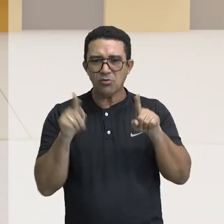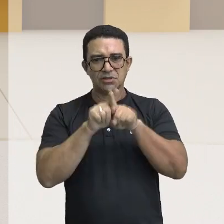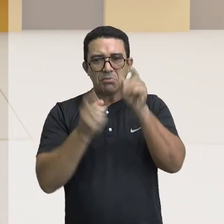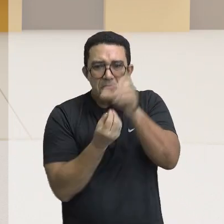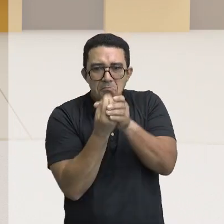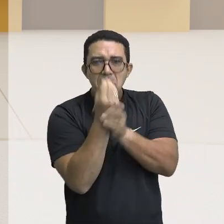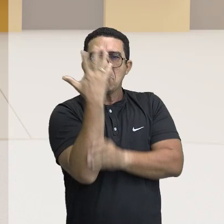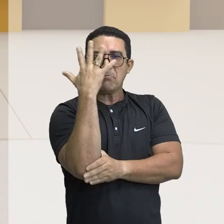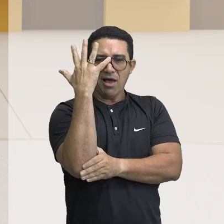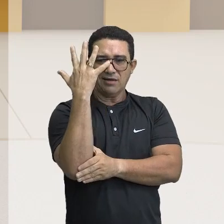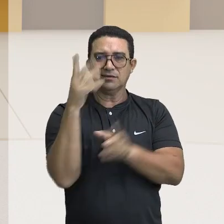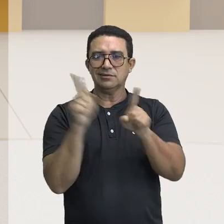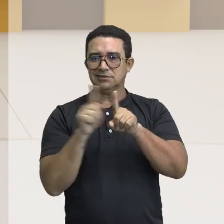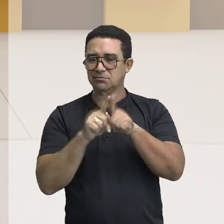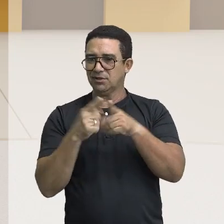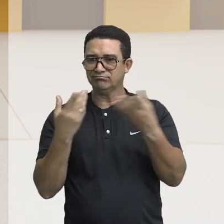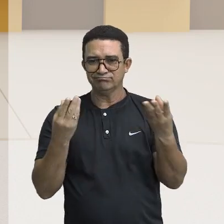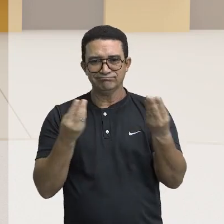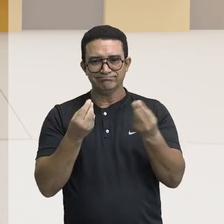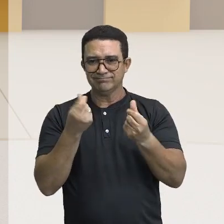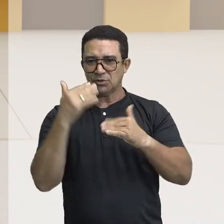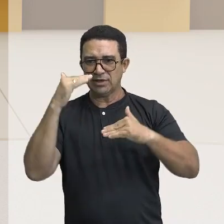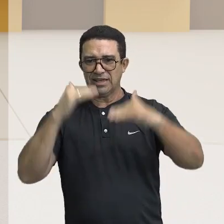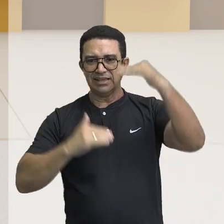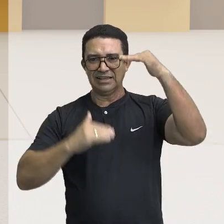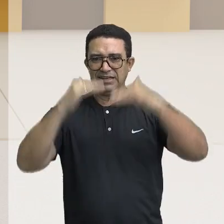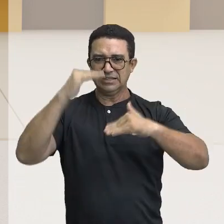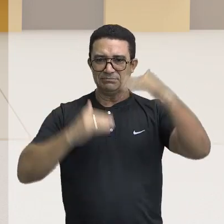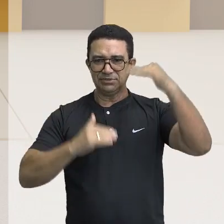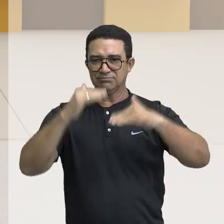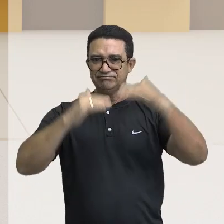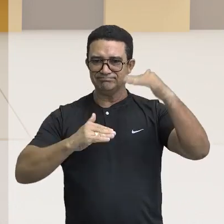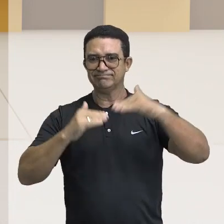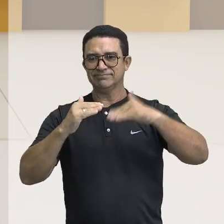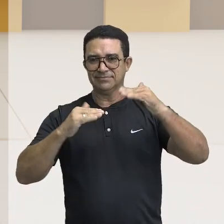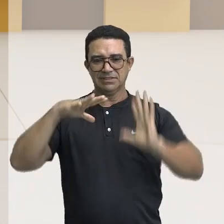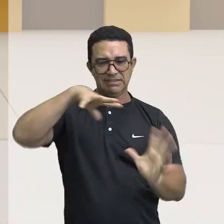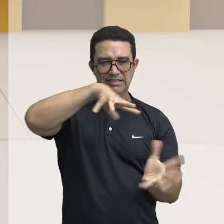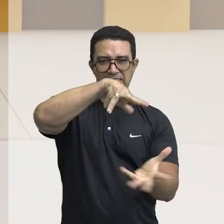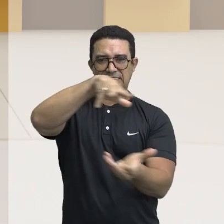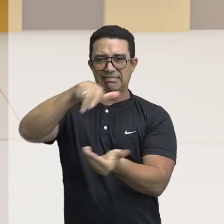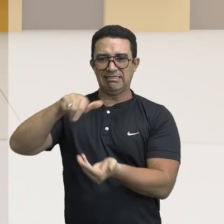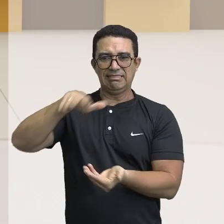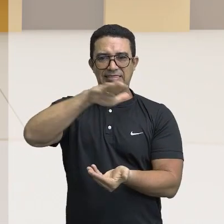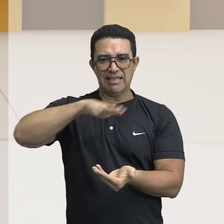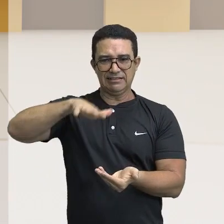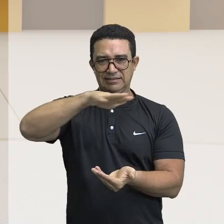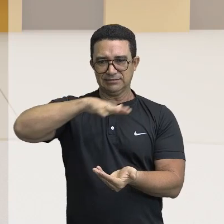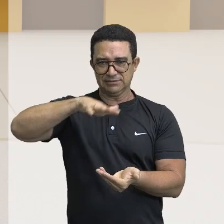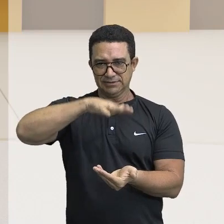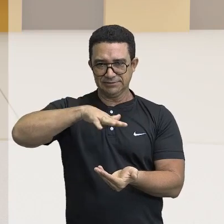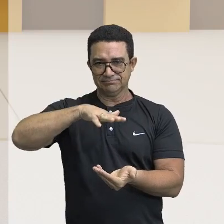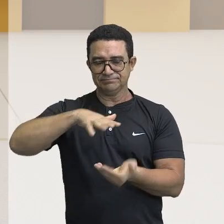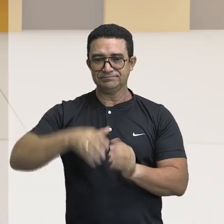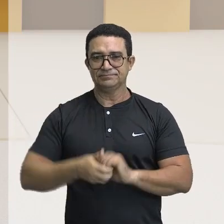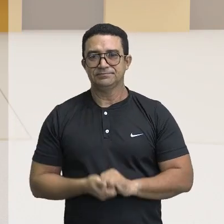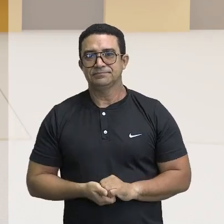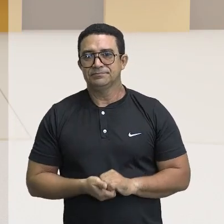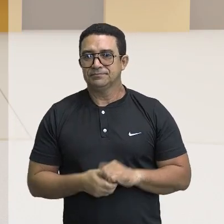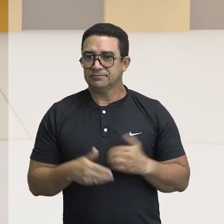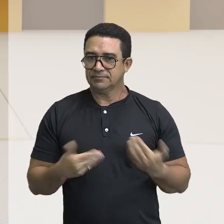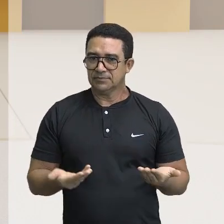vegetais, desequilibrando os ecossistemas. E aí tem a representação das árvores, né, já